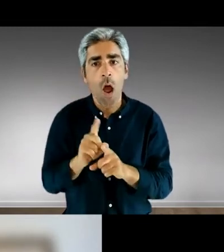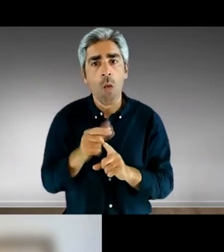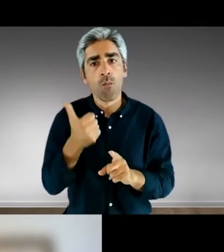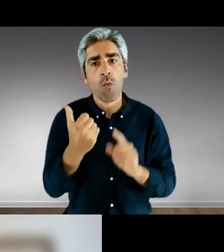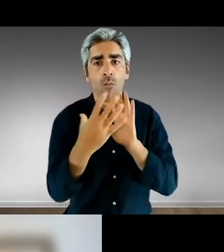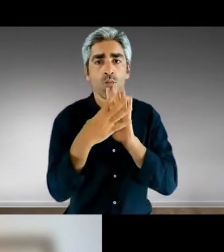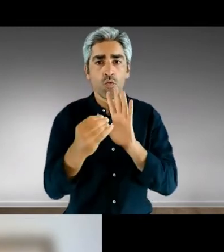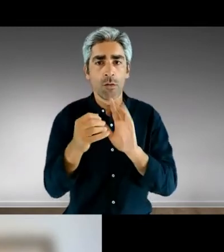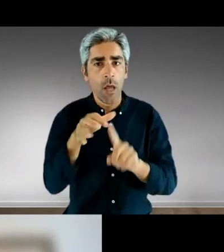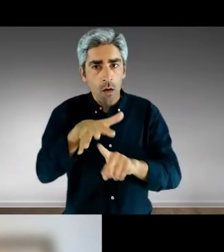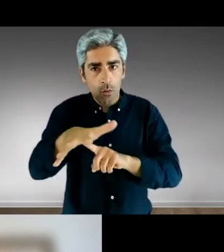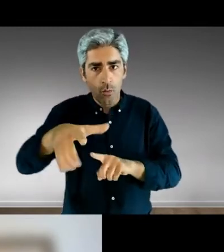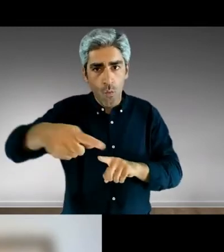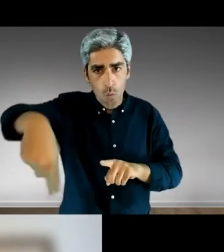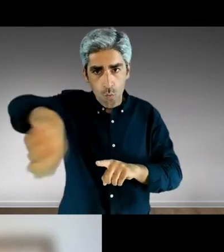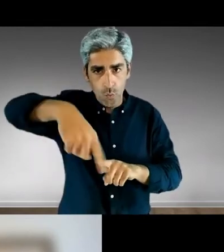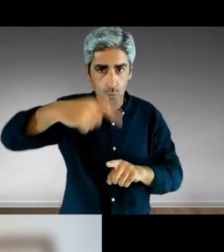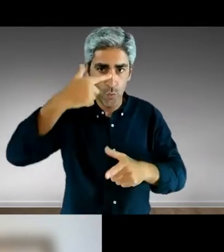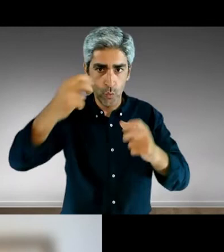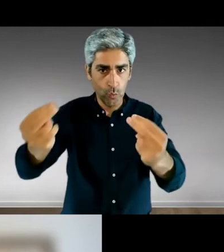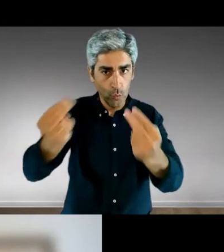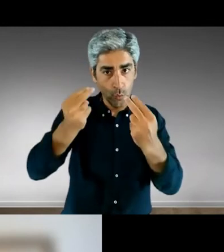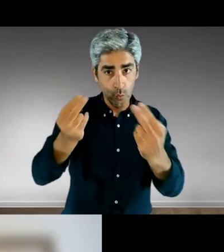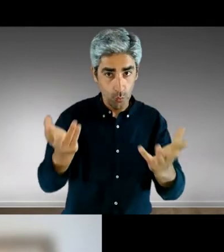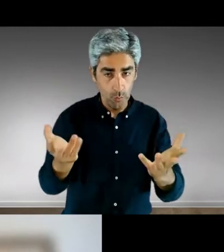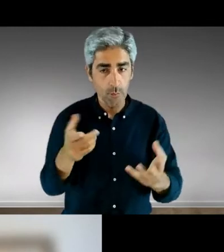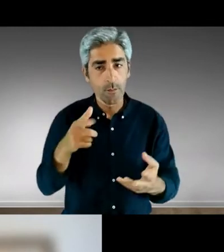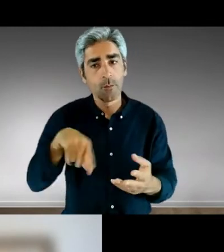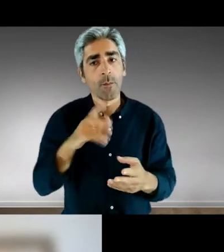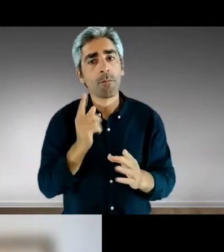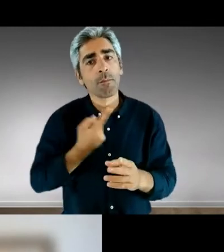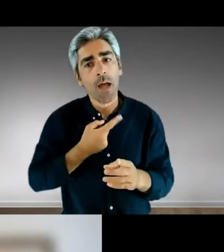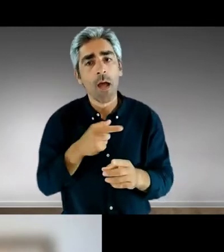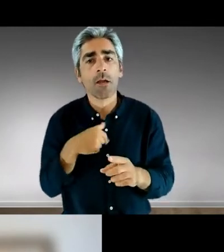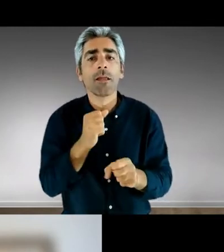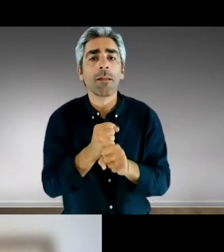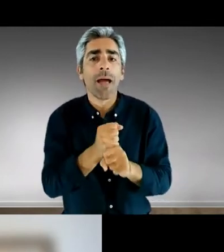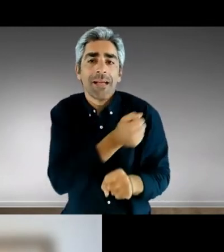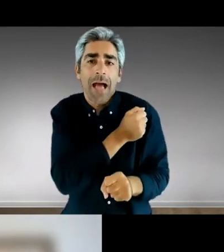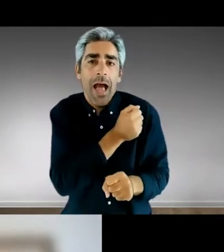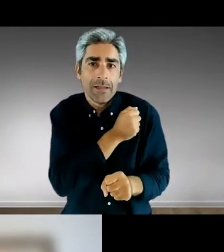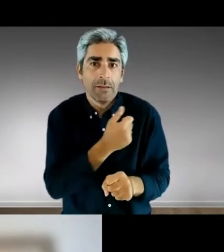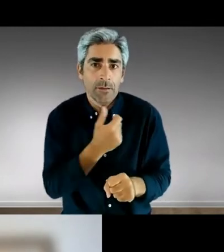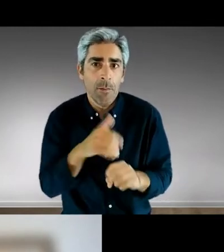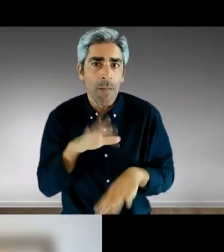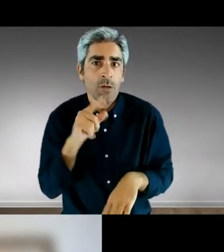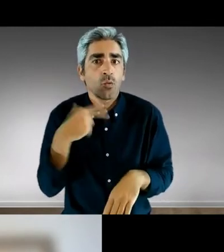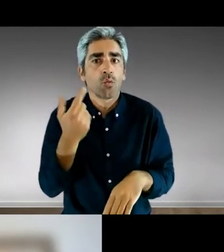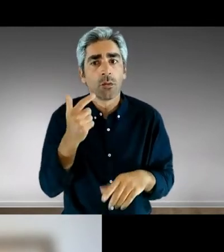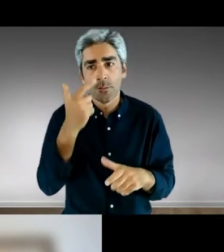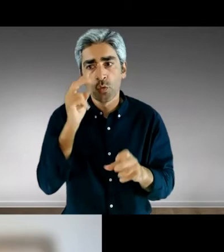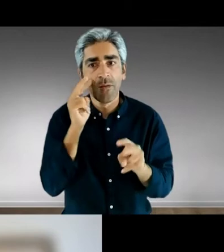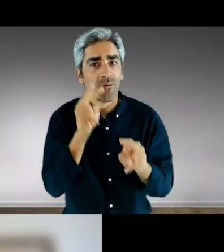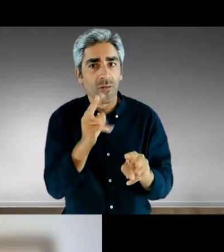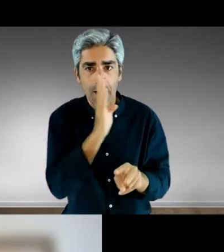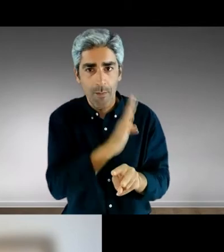vezes as pessoas não conseguem ver este outro lado do nosso trabalho de casa. É que nós temos mesmo que trabalhar muito mais do que aquilo que se vê. Eu,